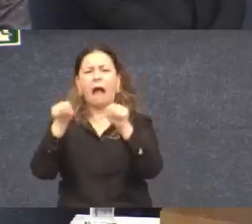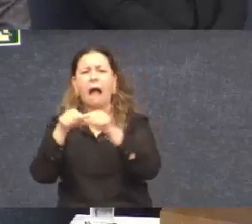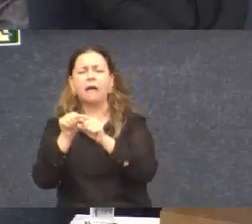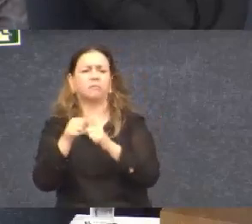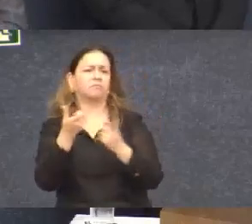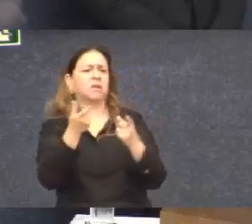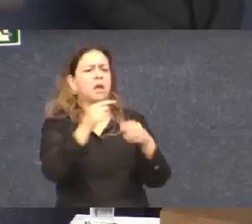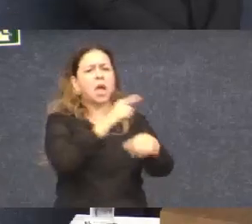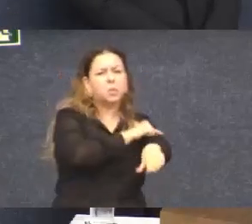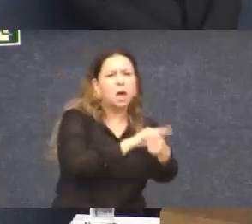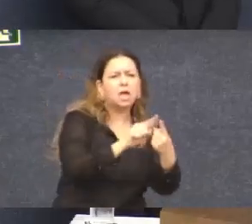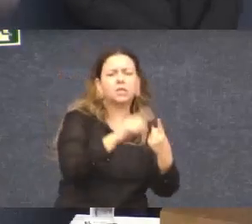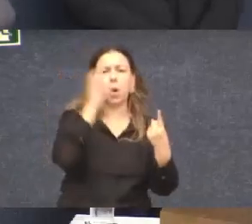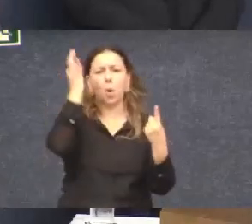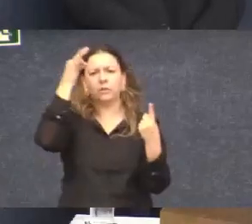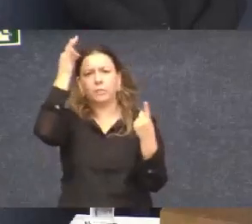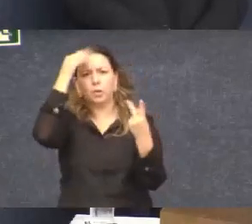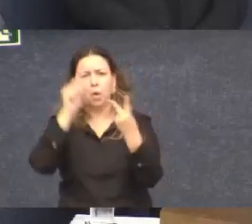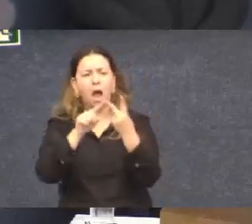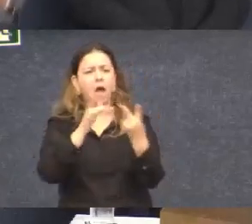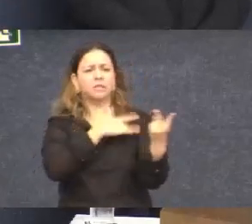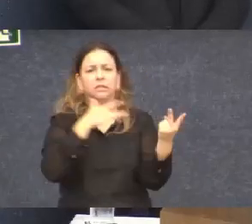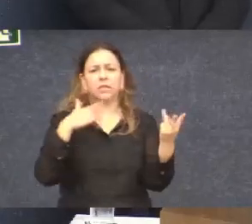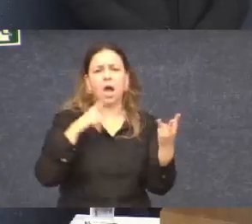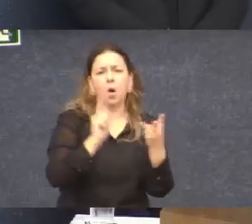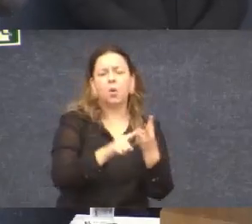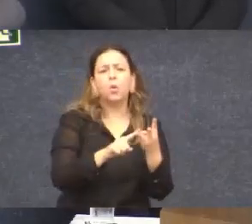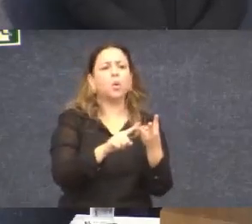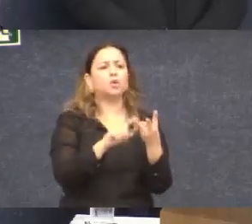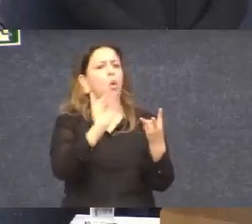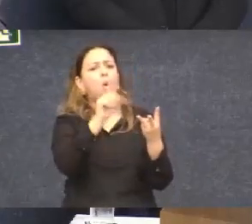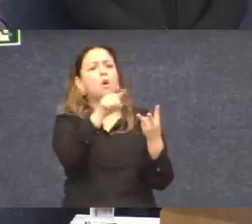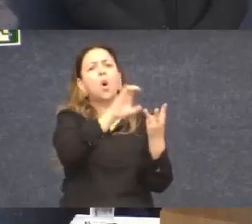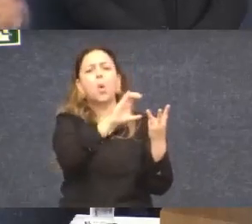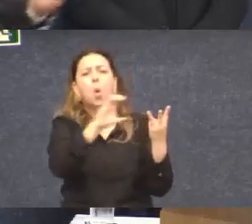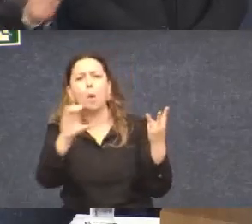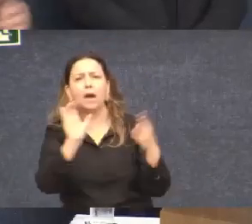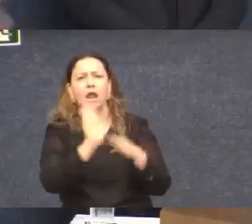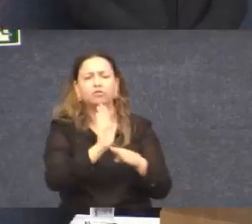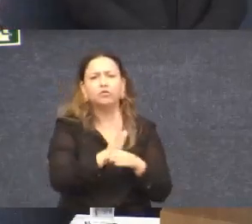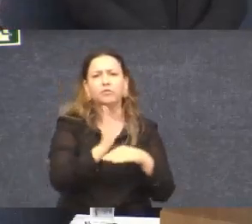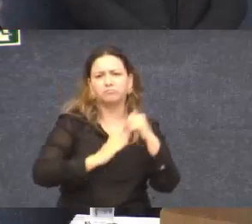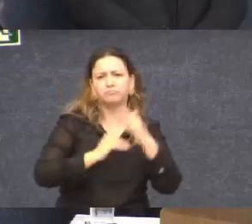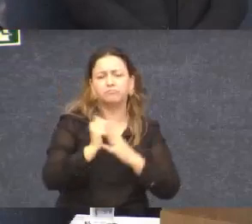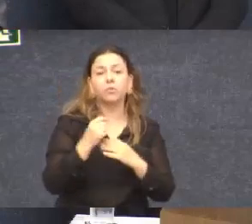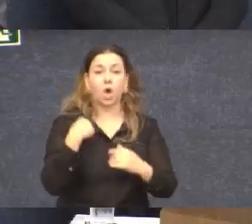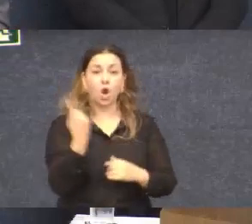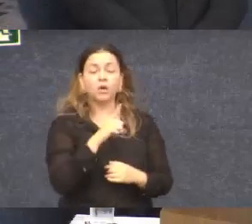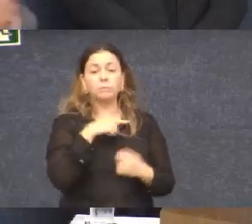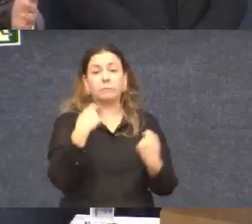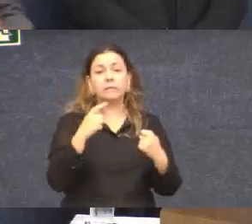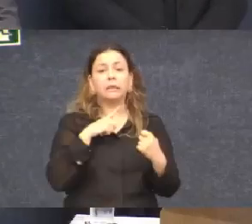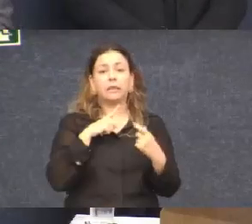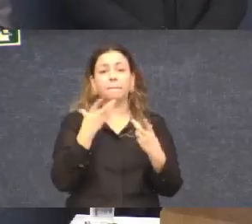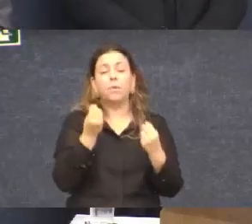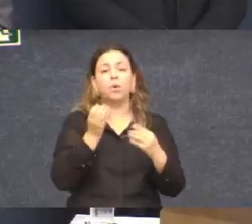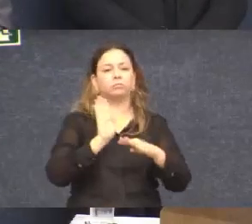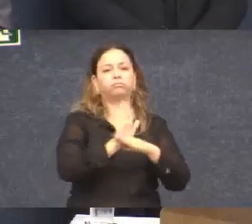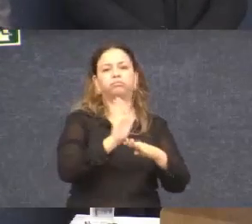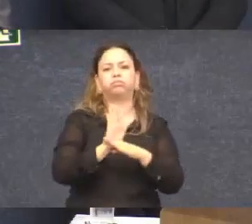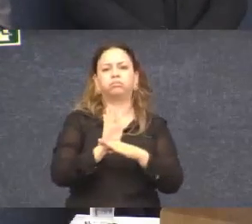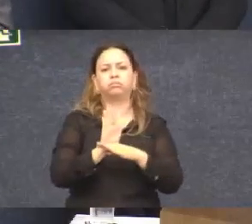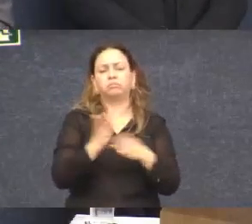seja na espiritualidade, seja na saúde, seja no cooperativismo, nós temos muito a contribuir. O que seria